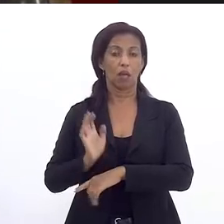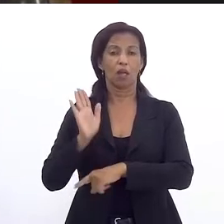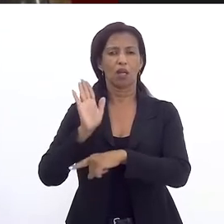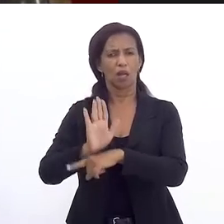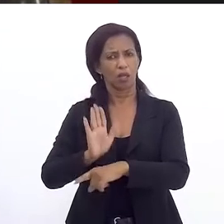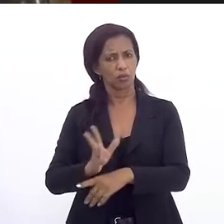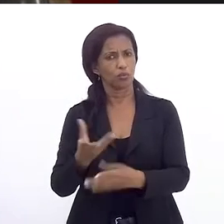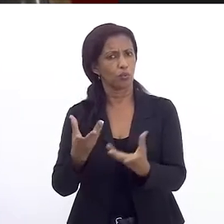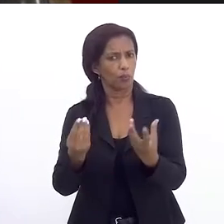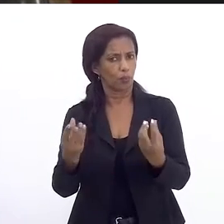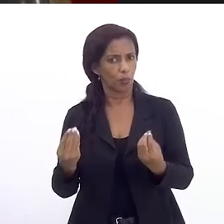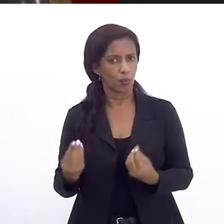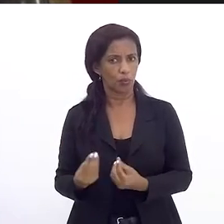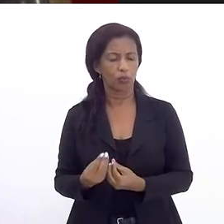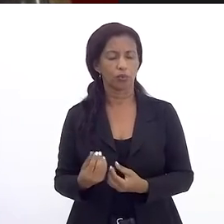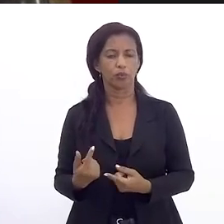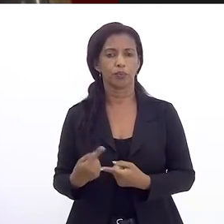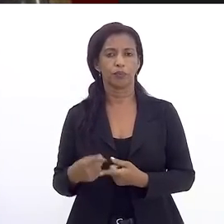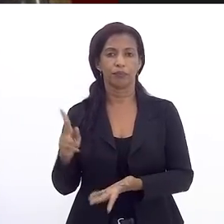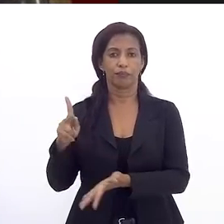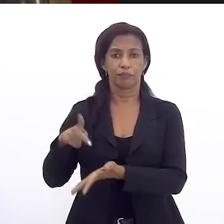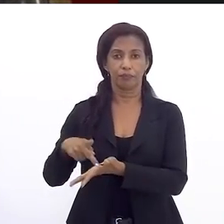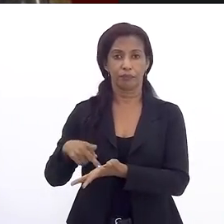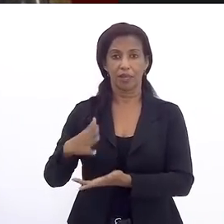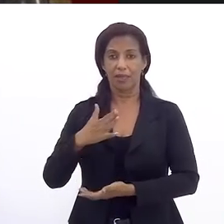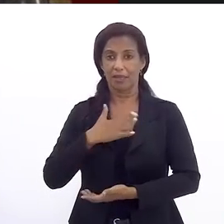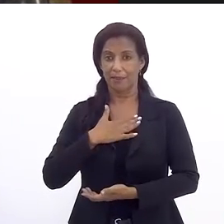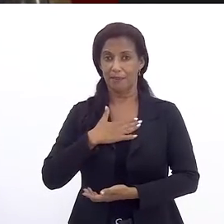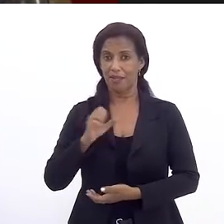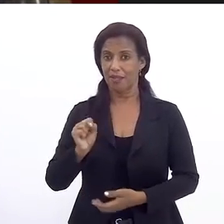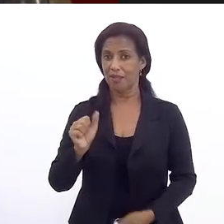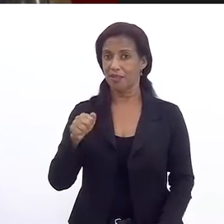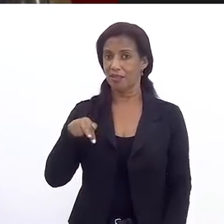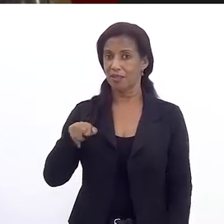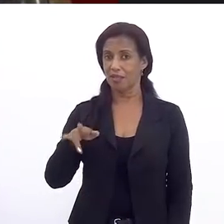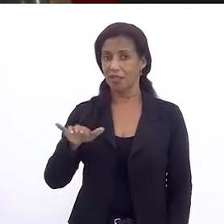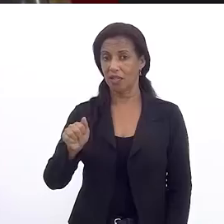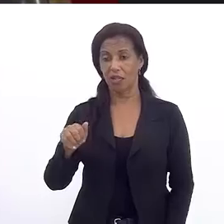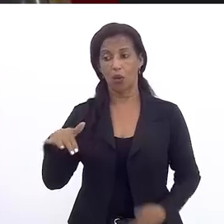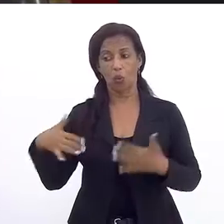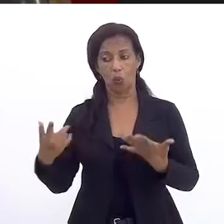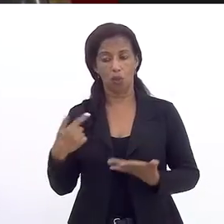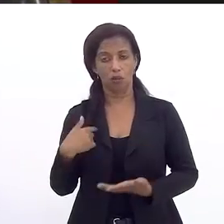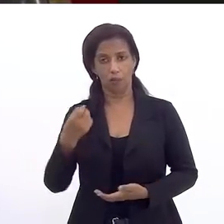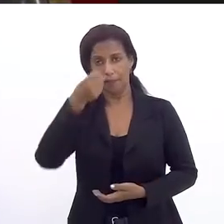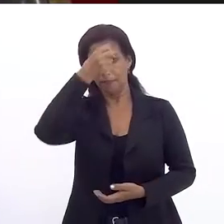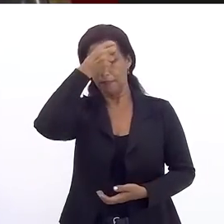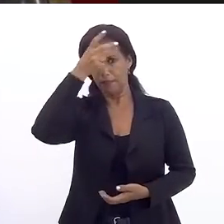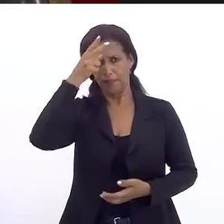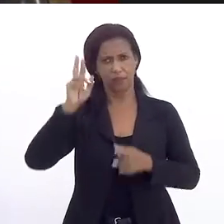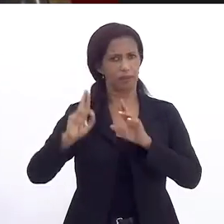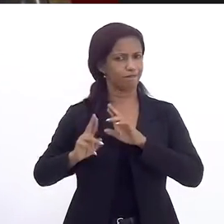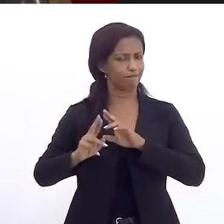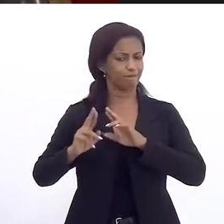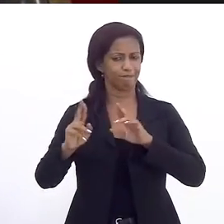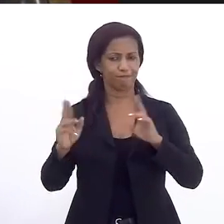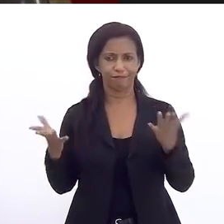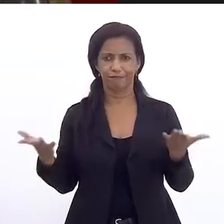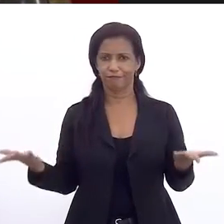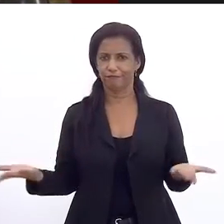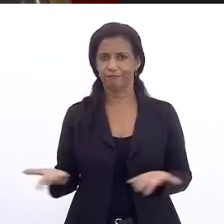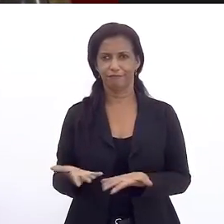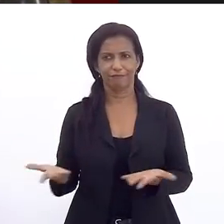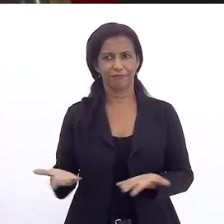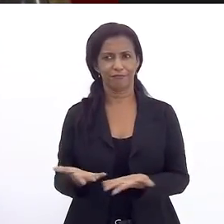junto com o governo do estado ajudou muito, porque a realidade da minha Saquarema enquanto eu